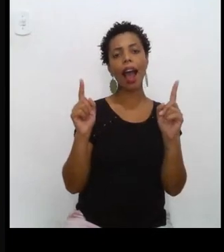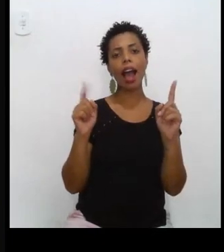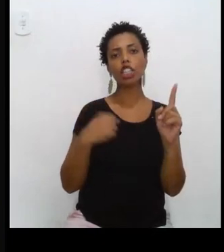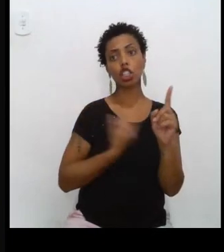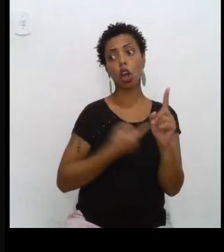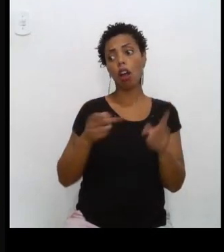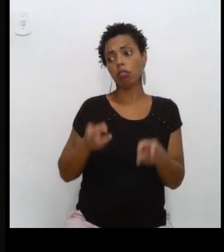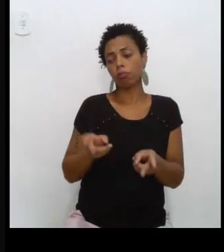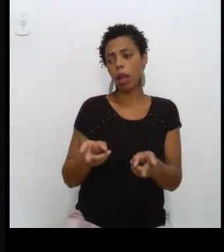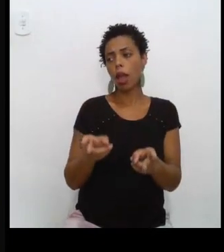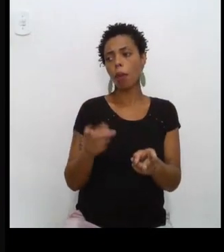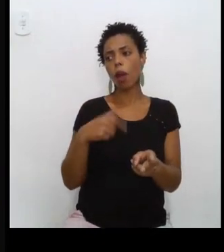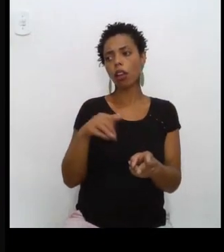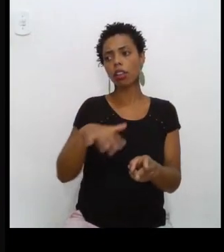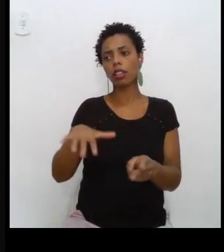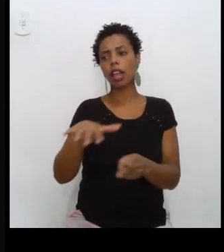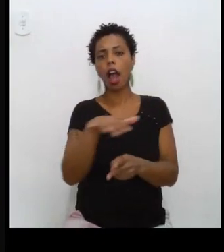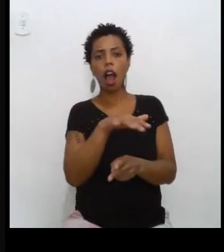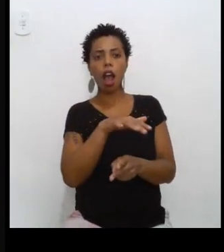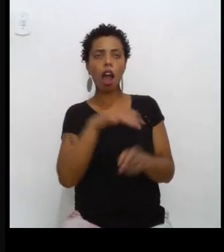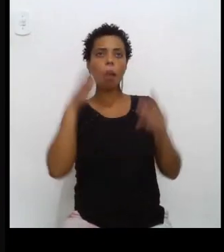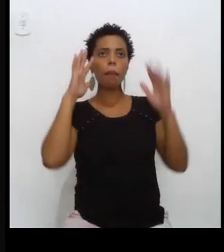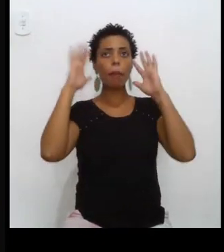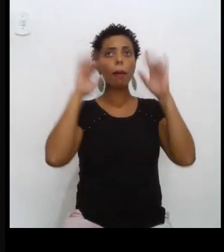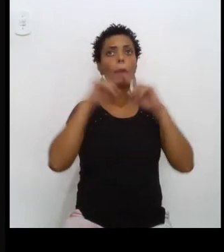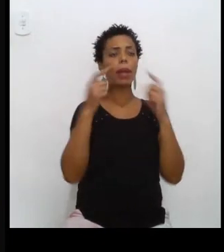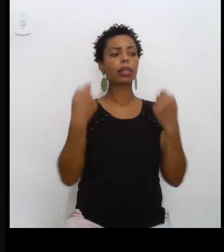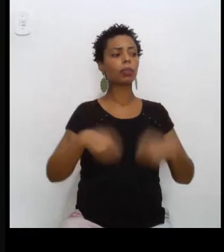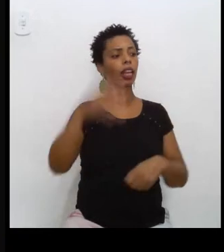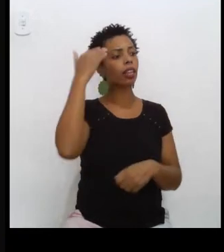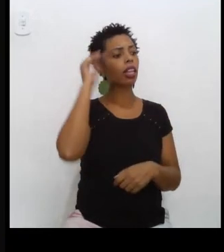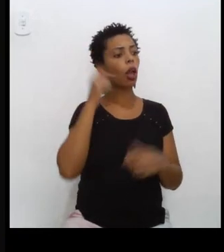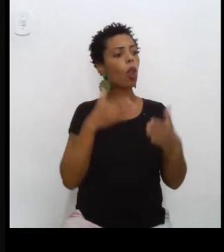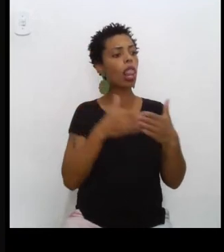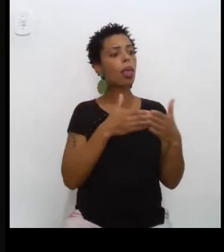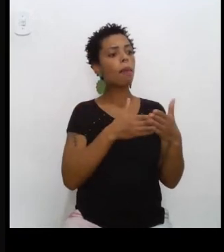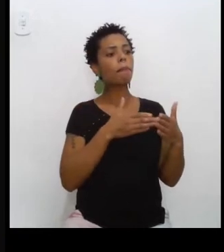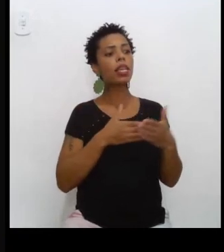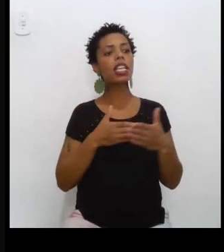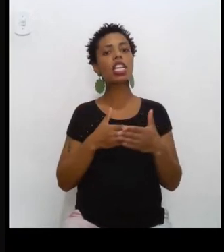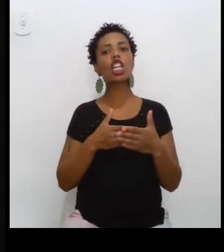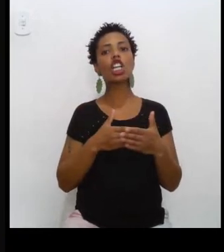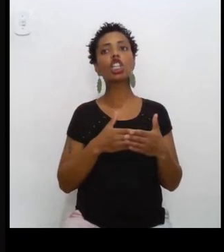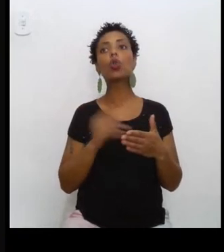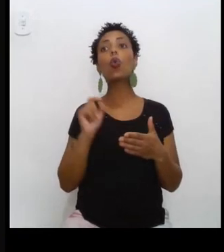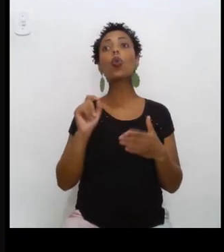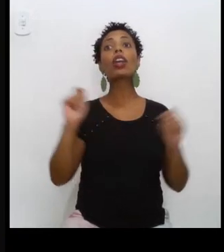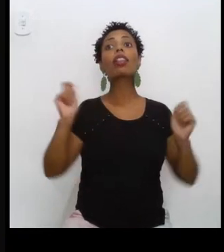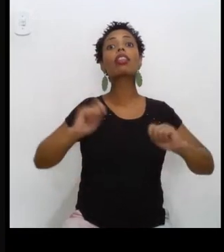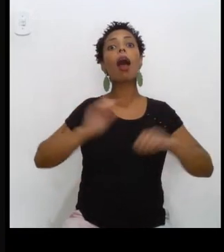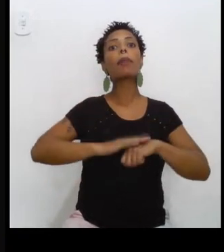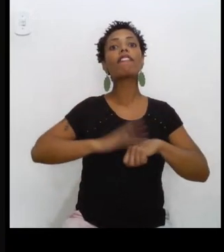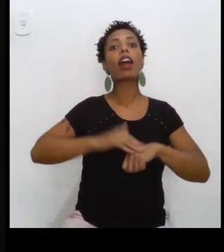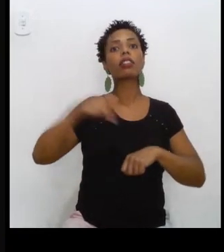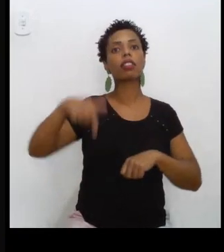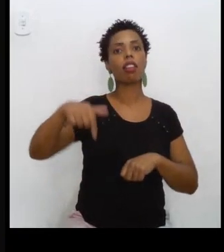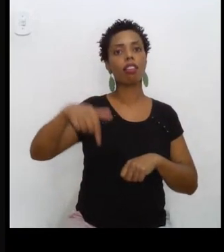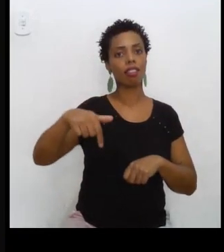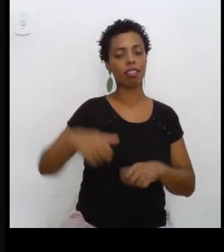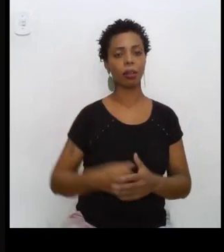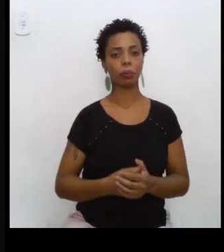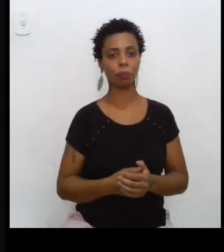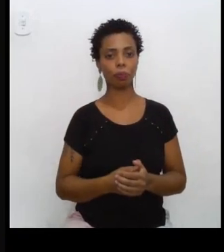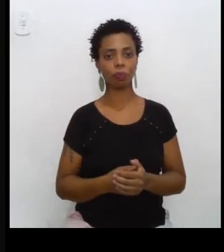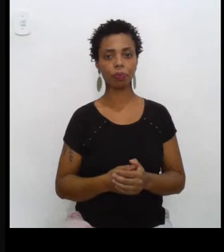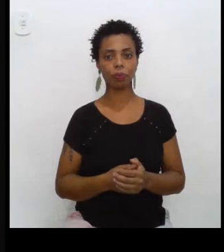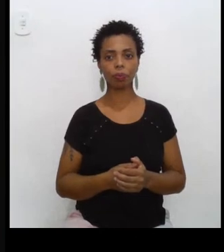gente precisa entender um limite do que esse jogo que Tati é capaz né ou